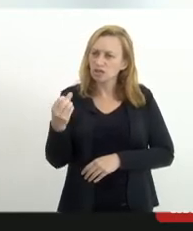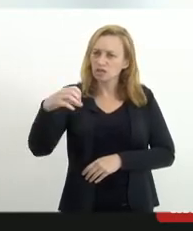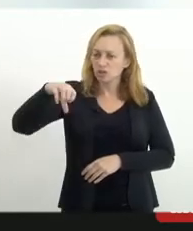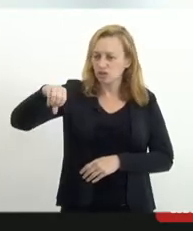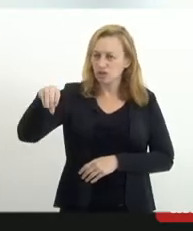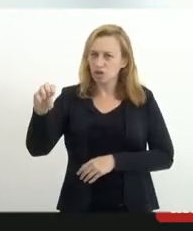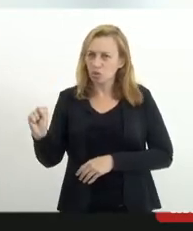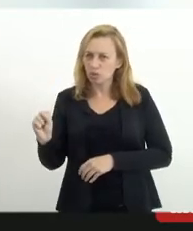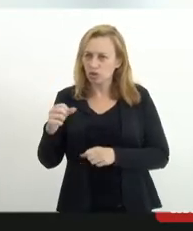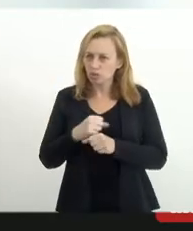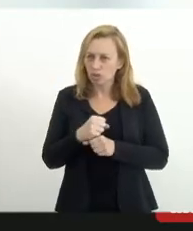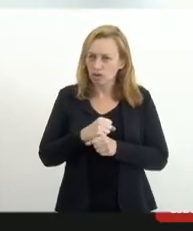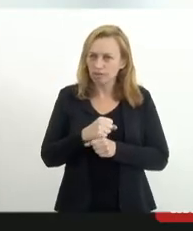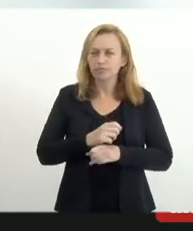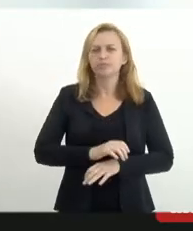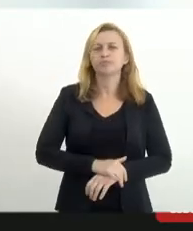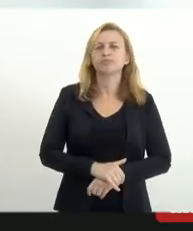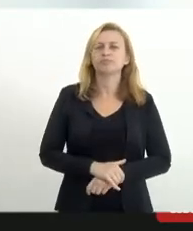98.